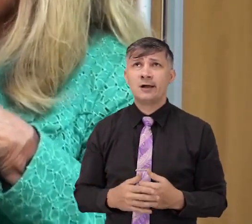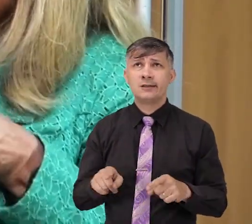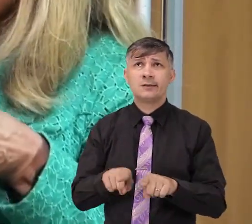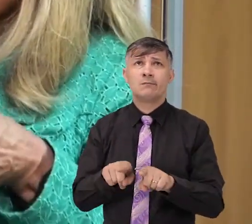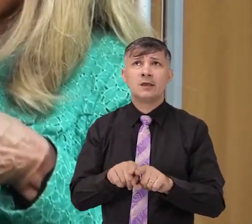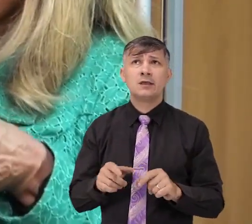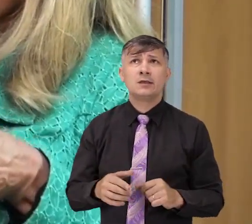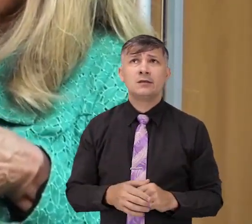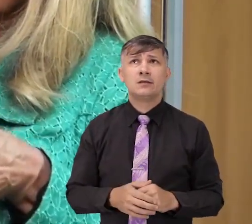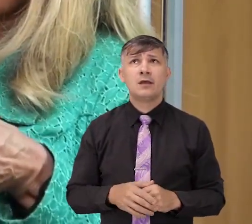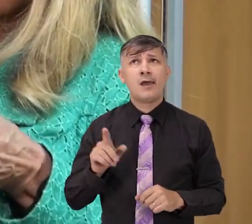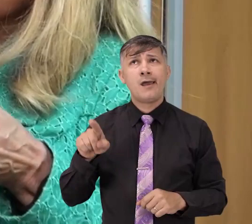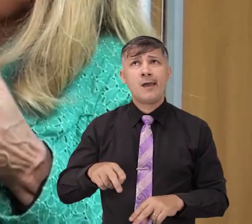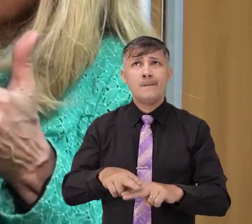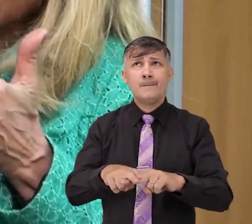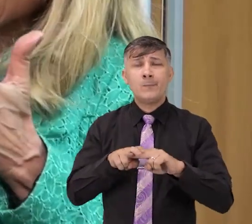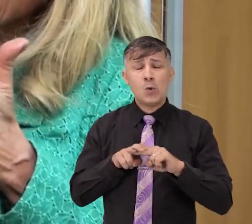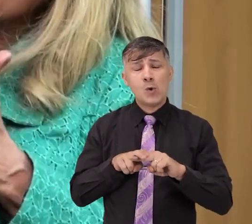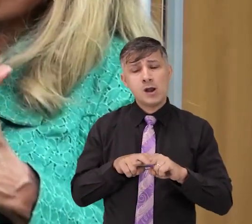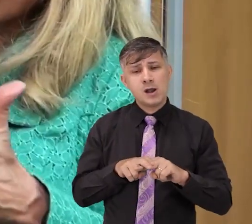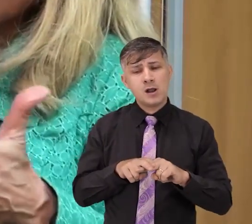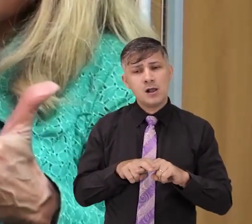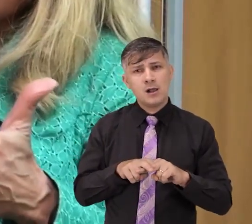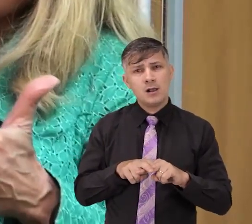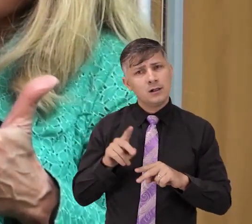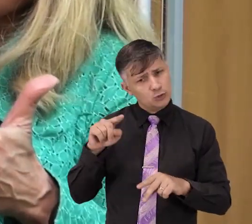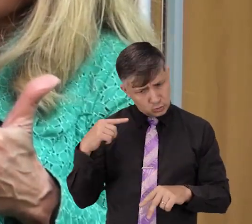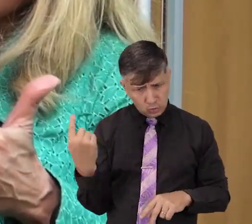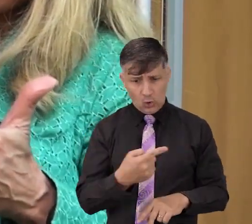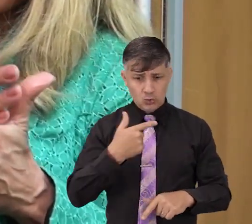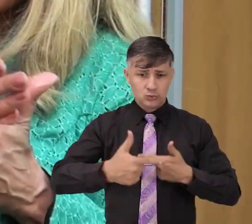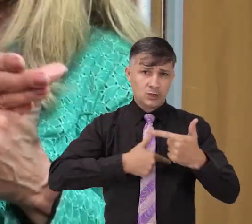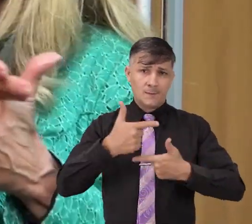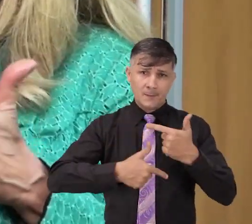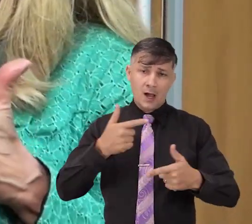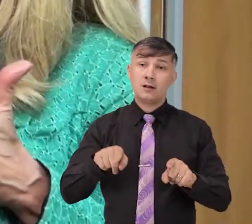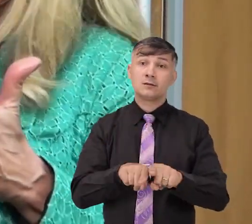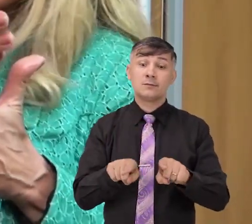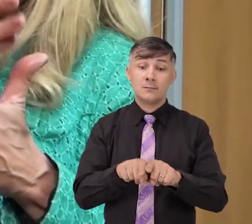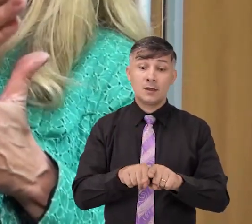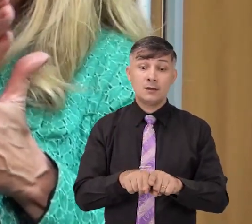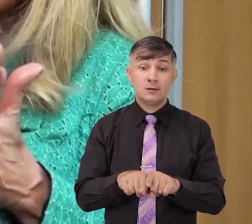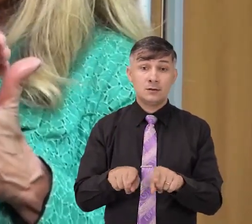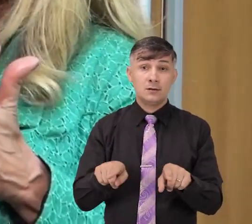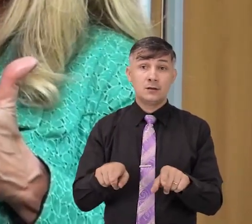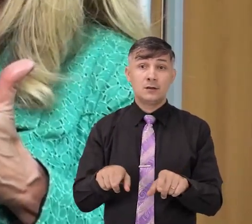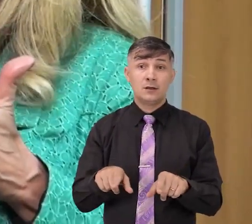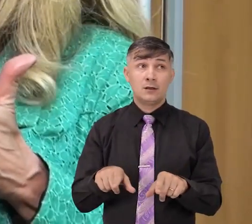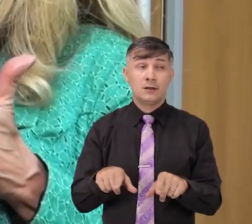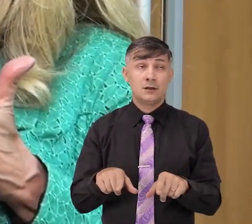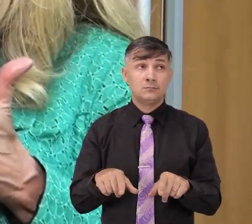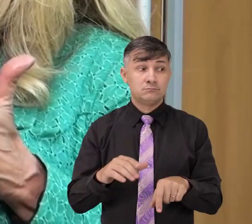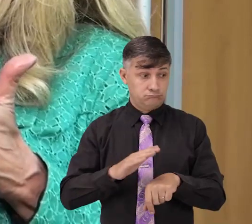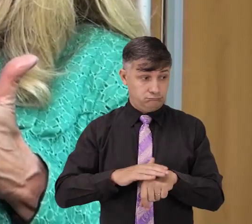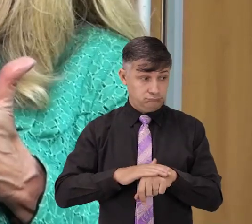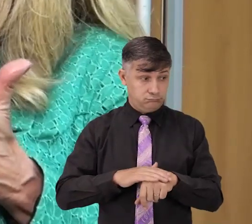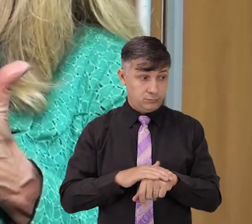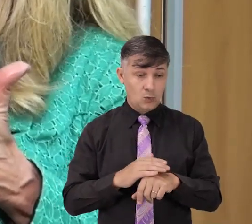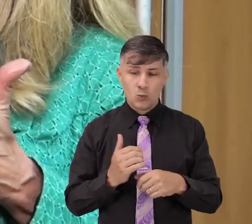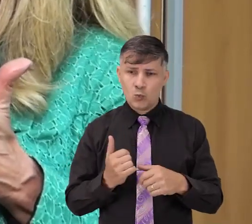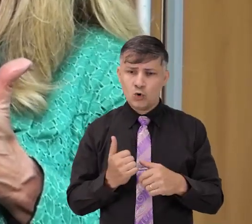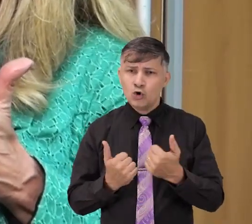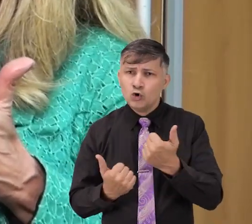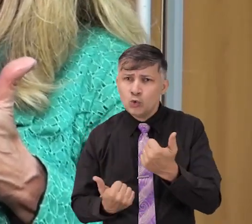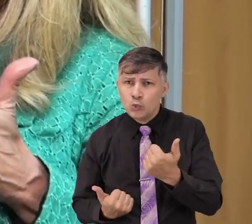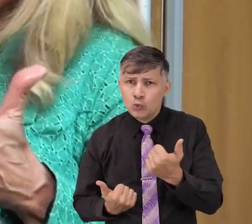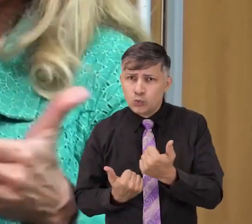da nossa atividade e que advém do suporte, quer dizer, dos suportes que tem que vir por parte do